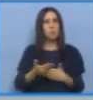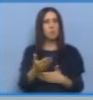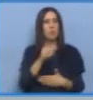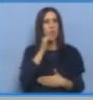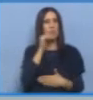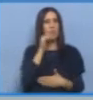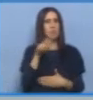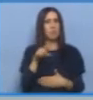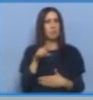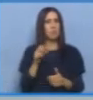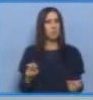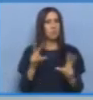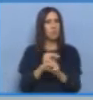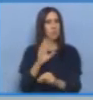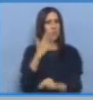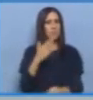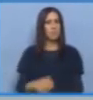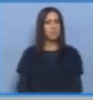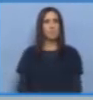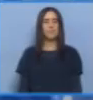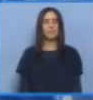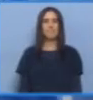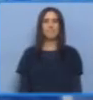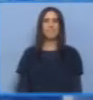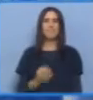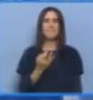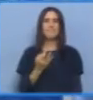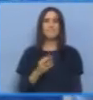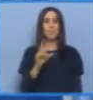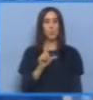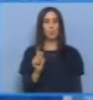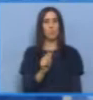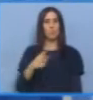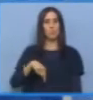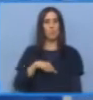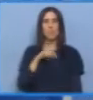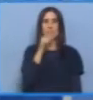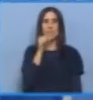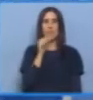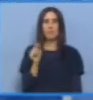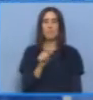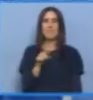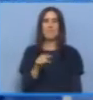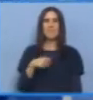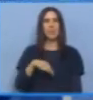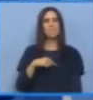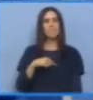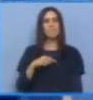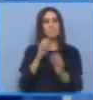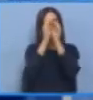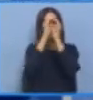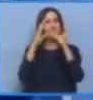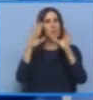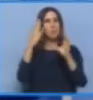por ser a grande novidade. Sim. O mês de julho para nós é sempre aquele mês que nós consideramos o auge,